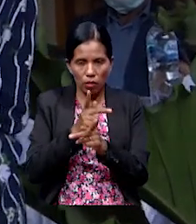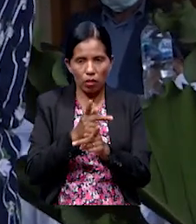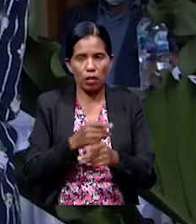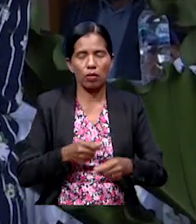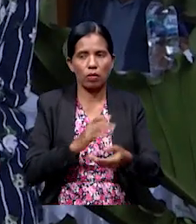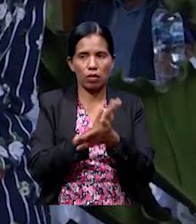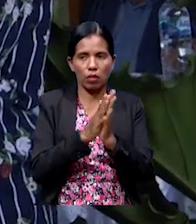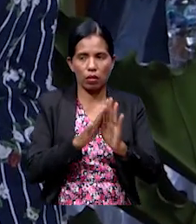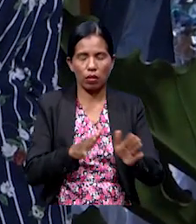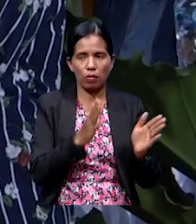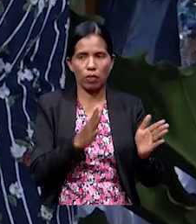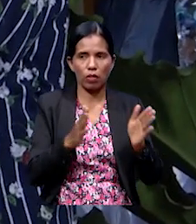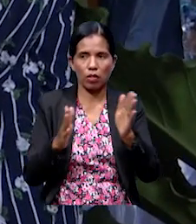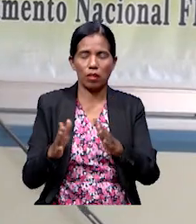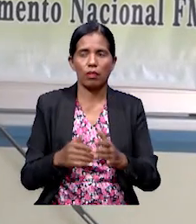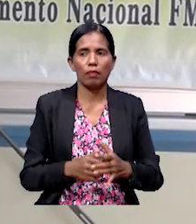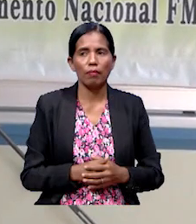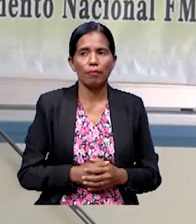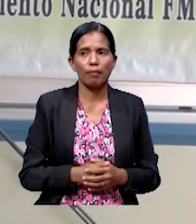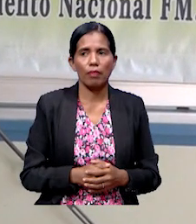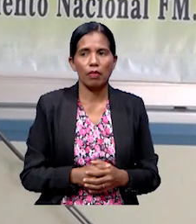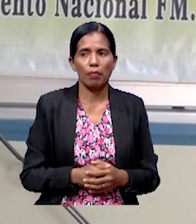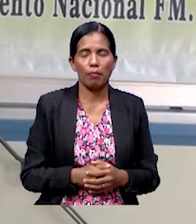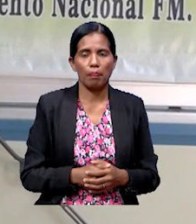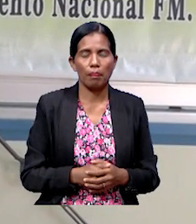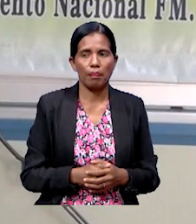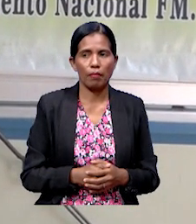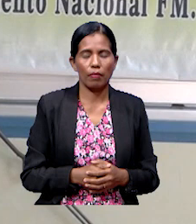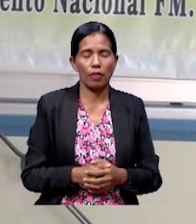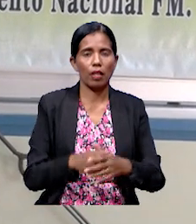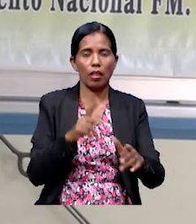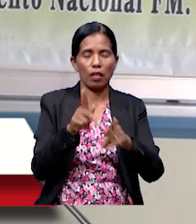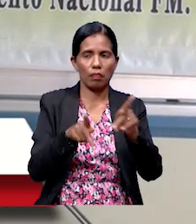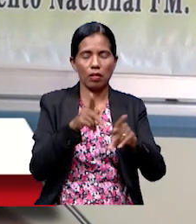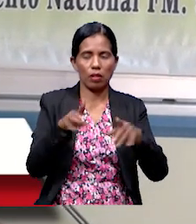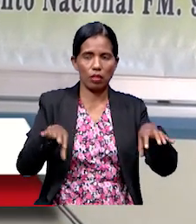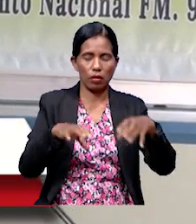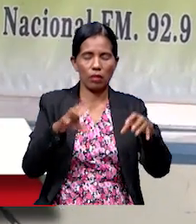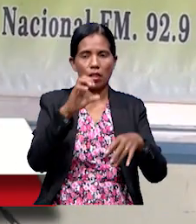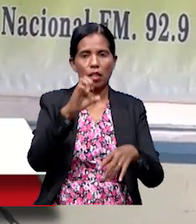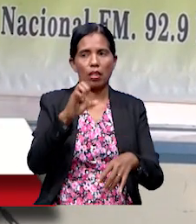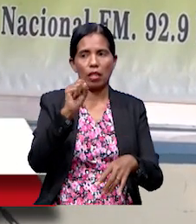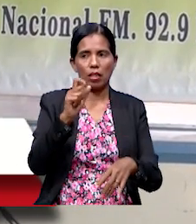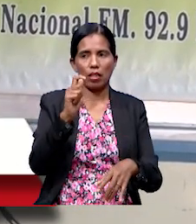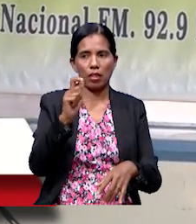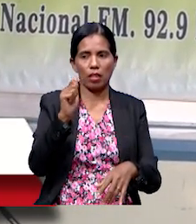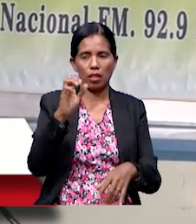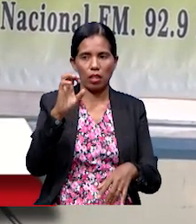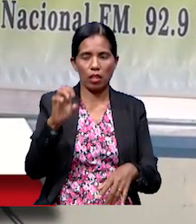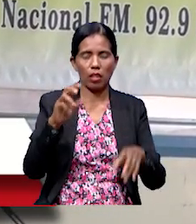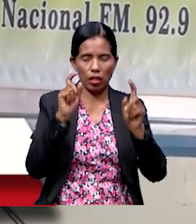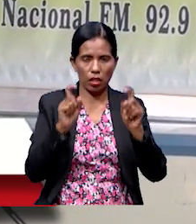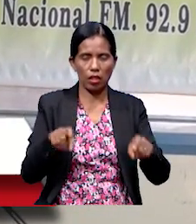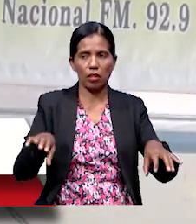a processo eleição. Nebe oficiais Sira, be serviço e a... Está, né? Tem que serviço tu regras